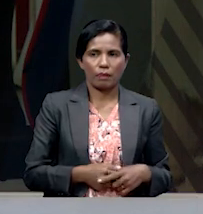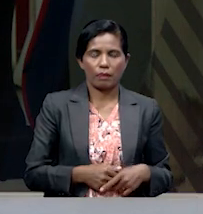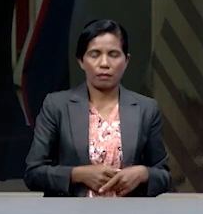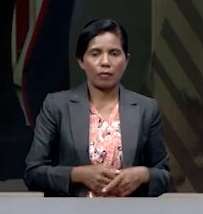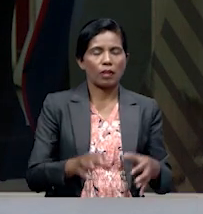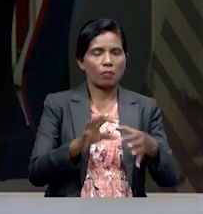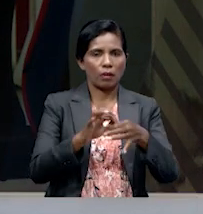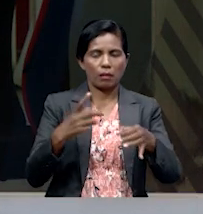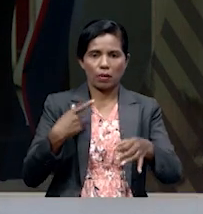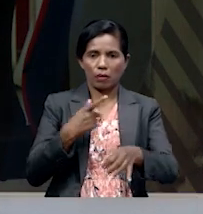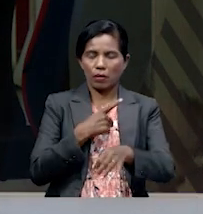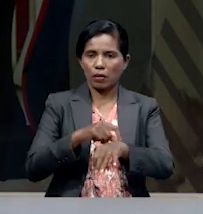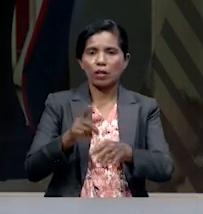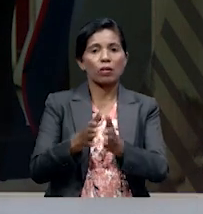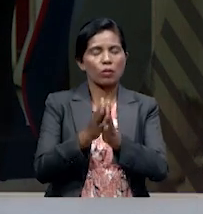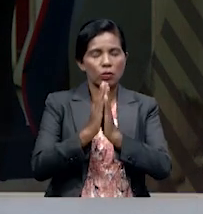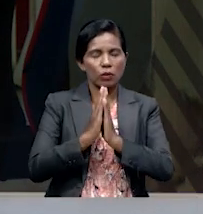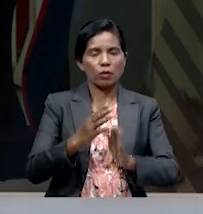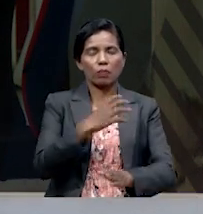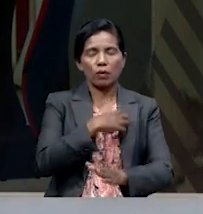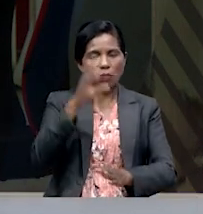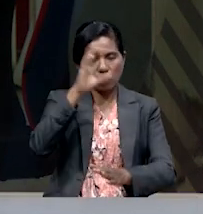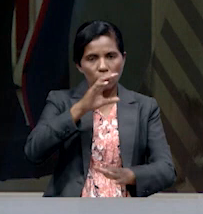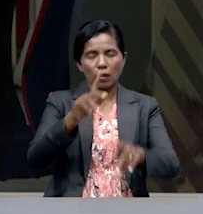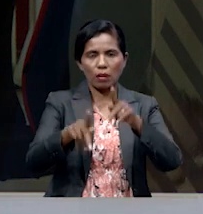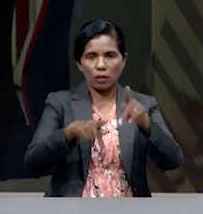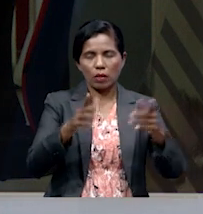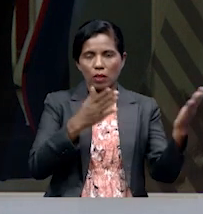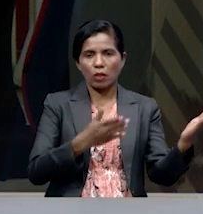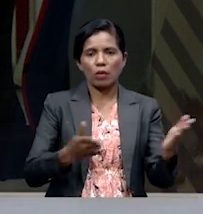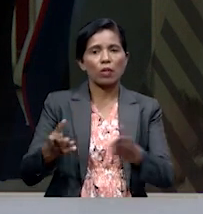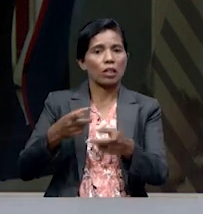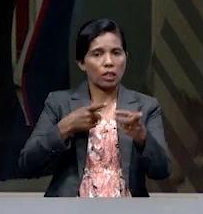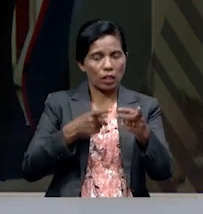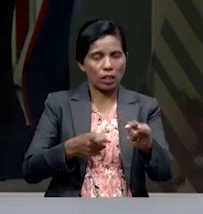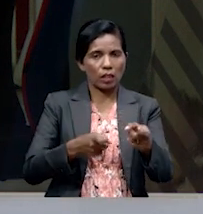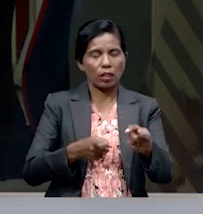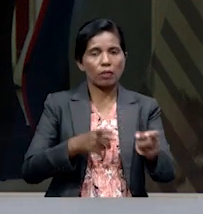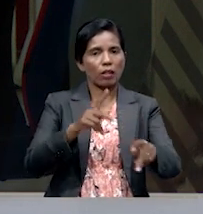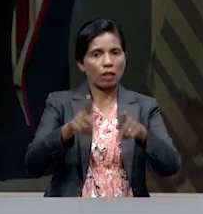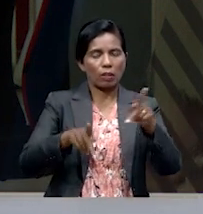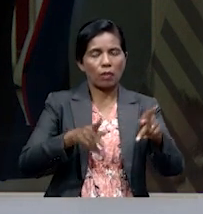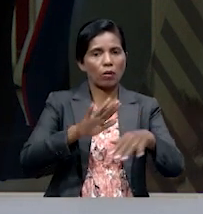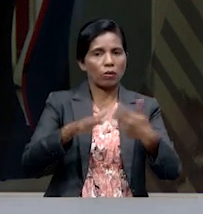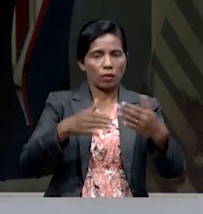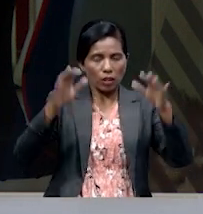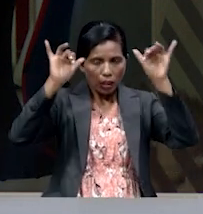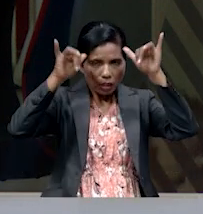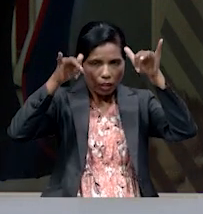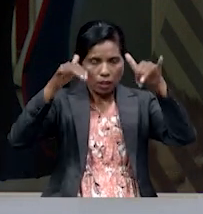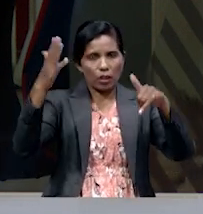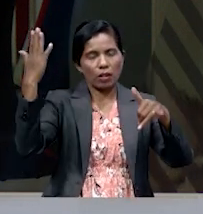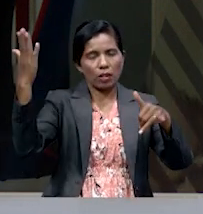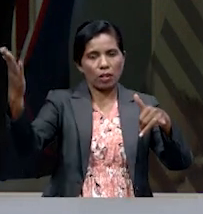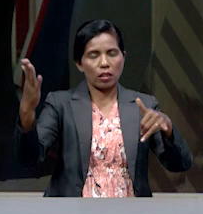Membro Parlamento Nasional husu Polícia buka tuir autor nebelori kilat tiru komunidade nia Karau iha postu administrativo